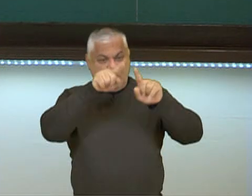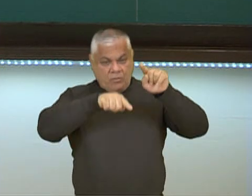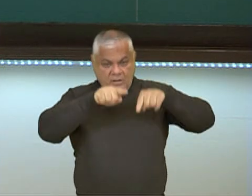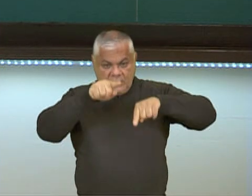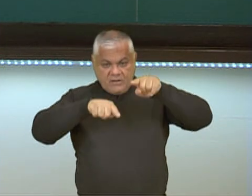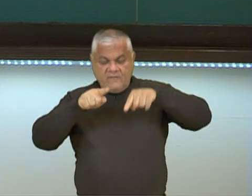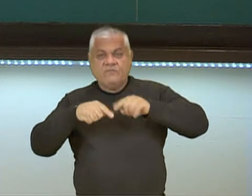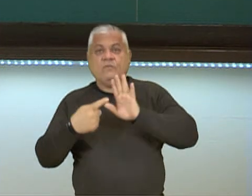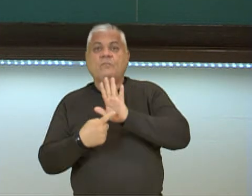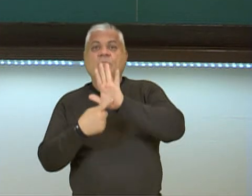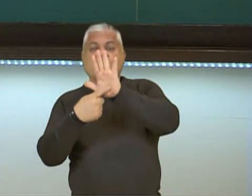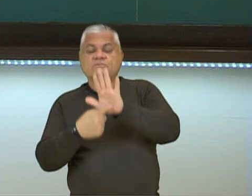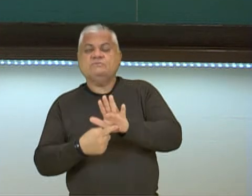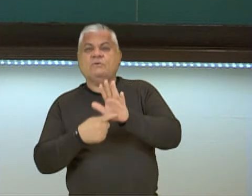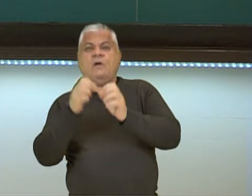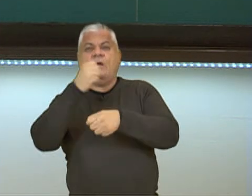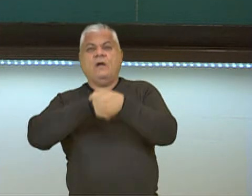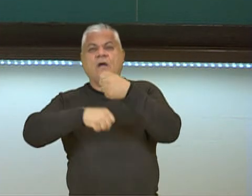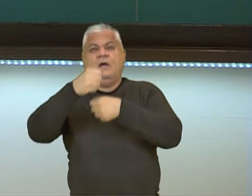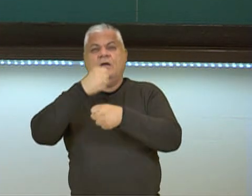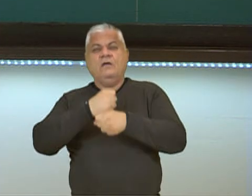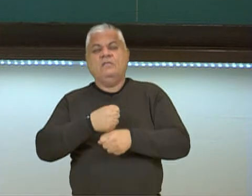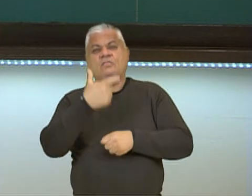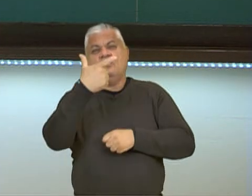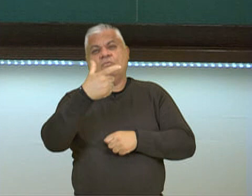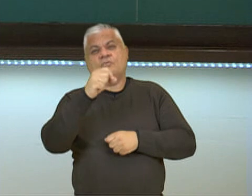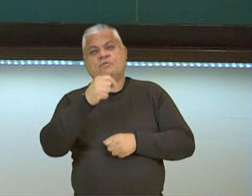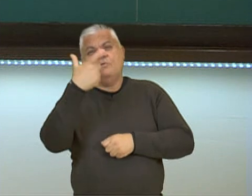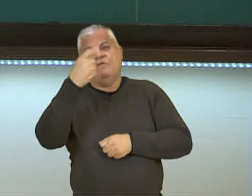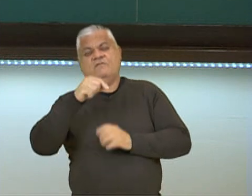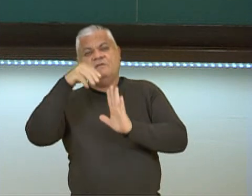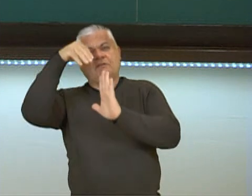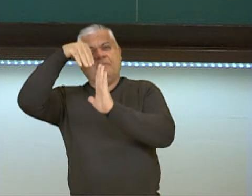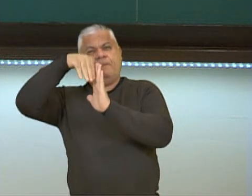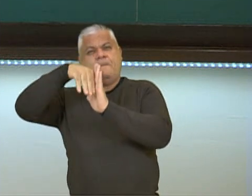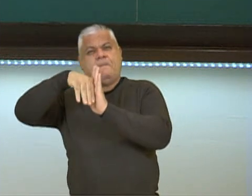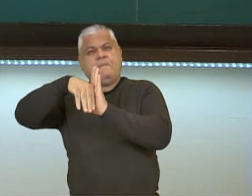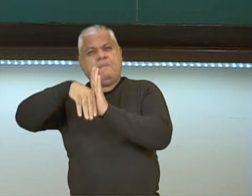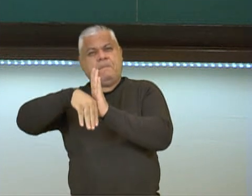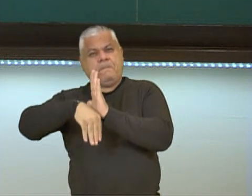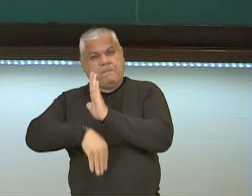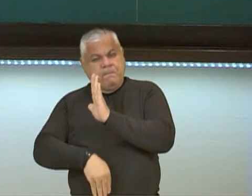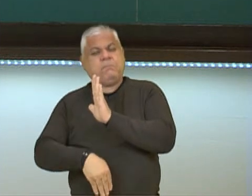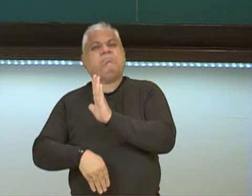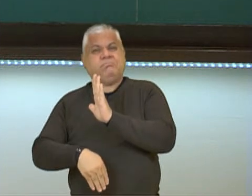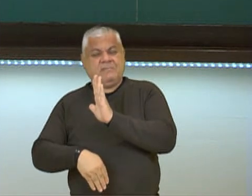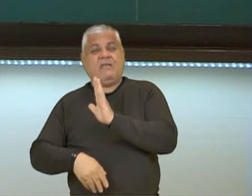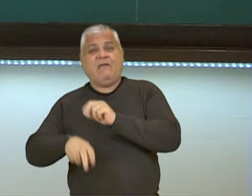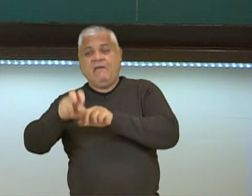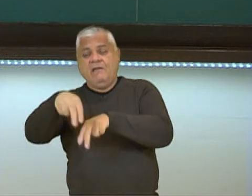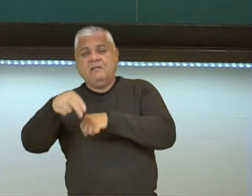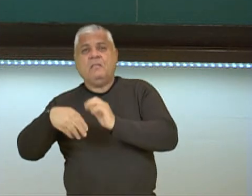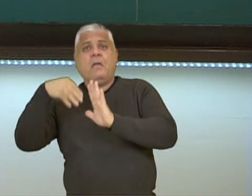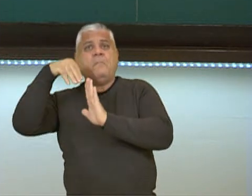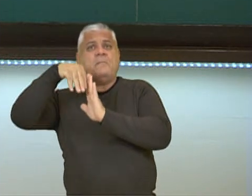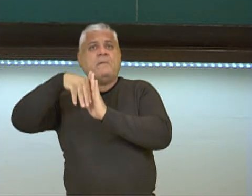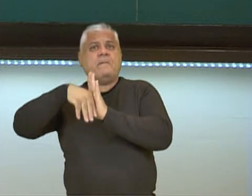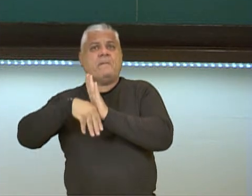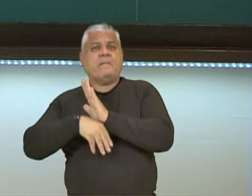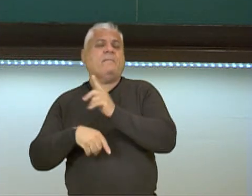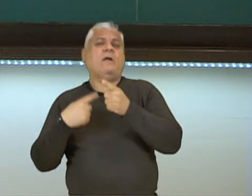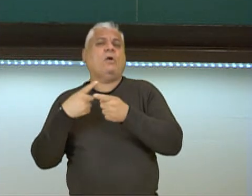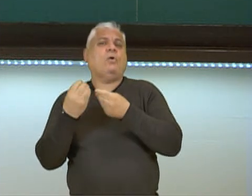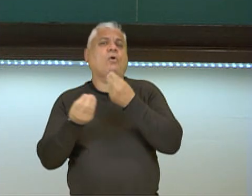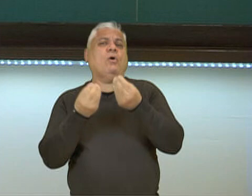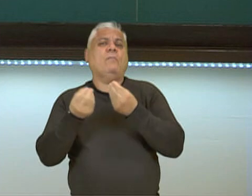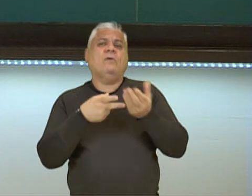nós ali uma queda, né, nas atividades econômicas, no crescimento do país. Então, como que a gente poderia escrever